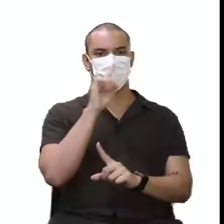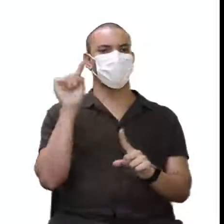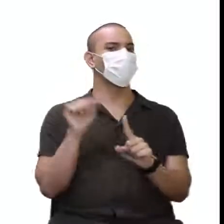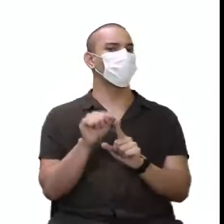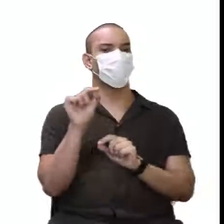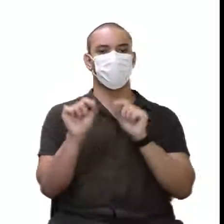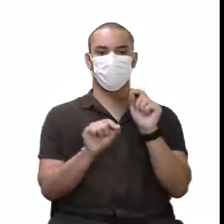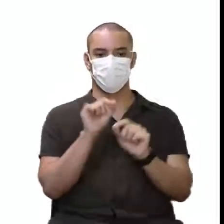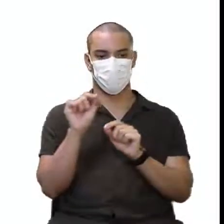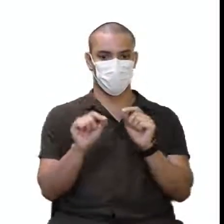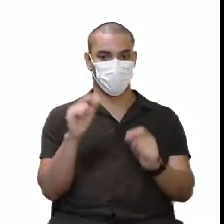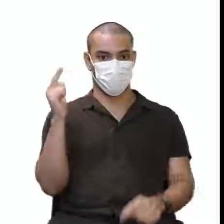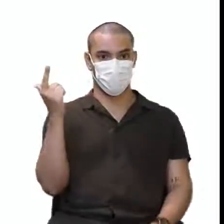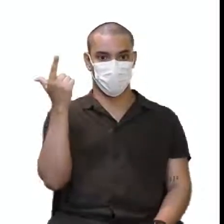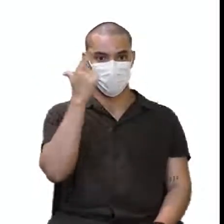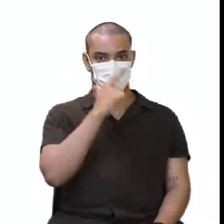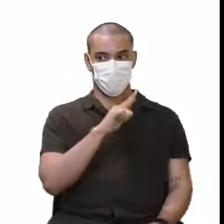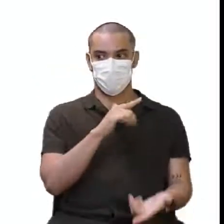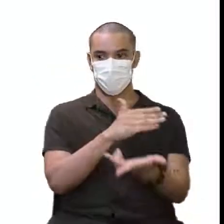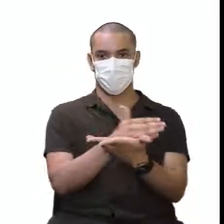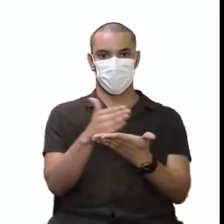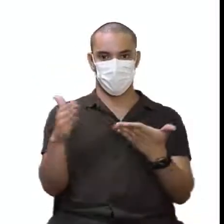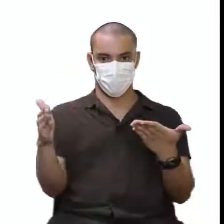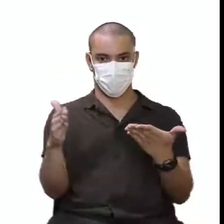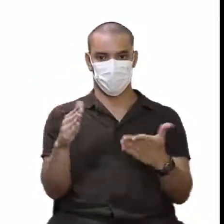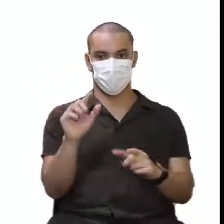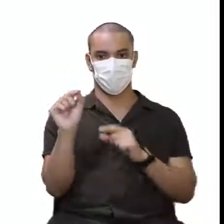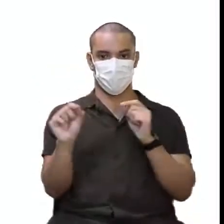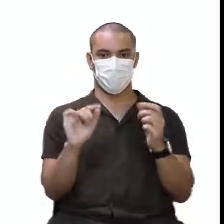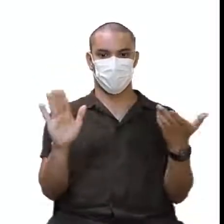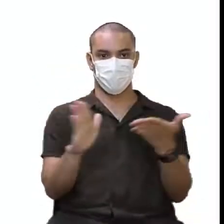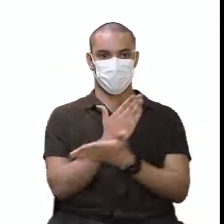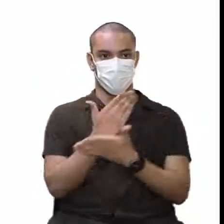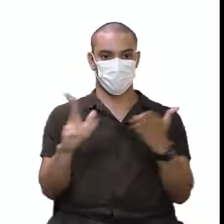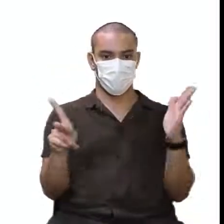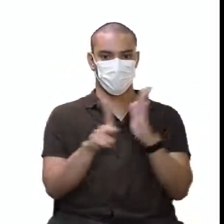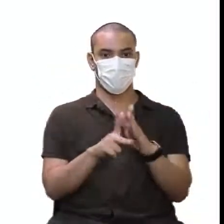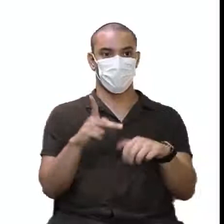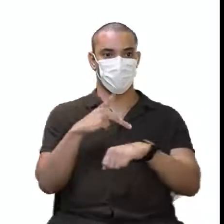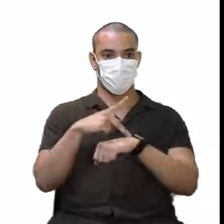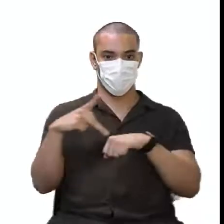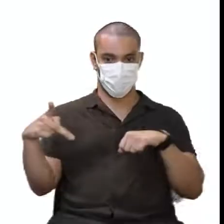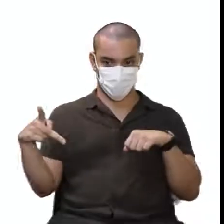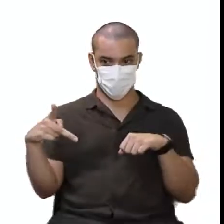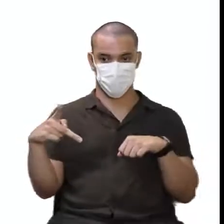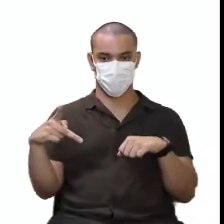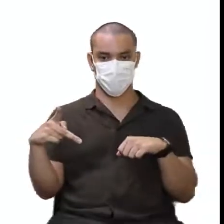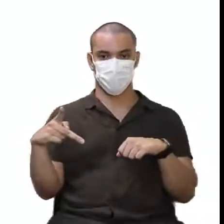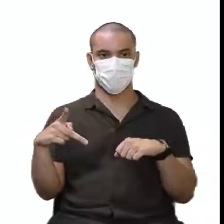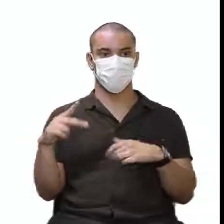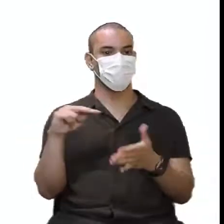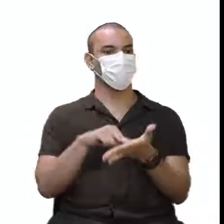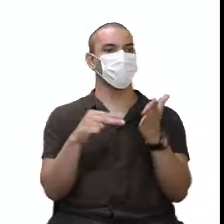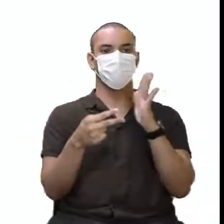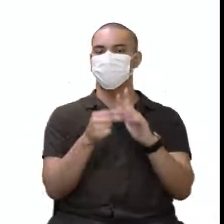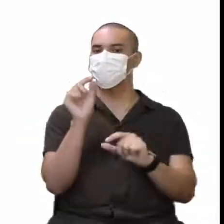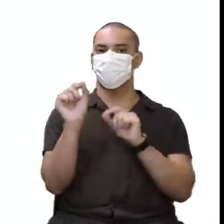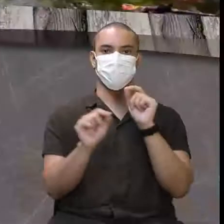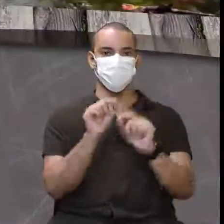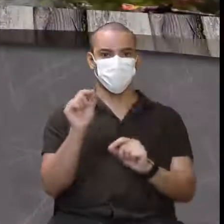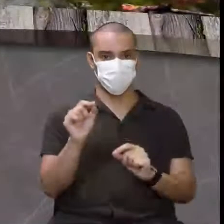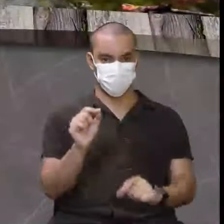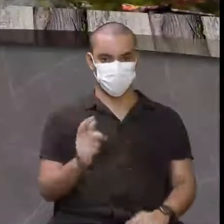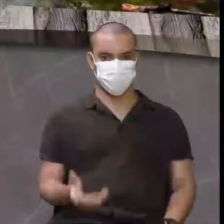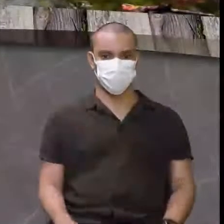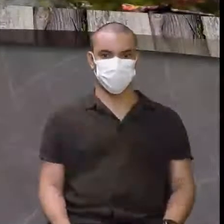prof? Para obter, inicialmente, espécies de padrões puros. Ou seja, o que era esse padrão puro? Olha aqui